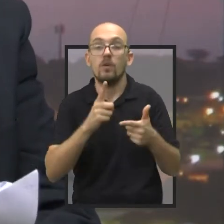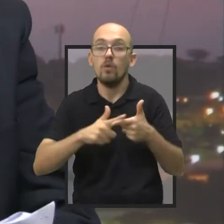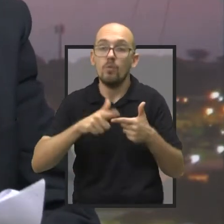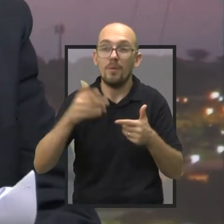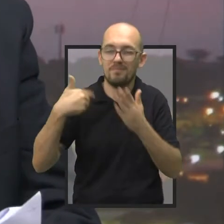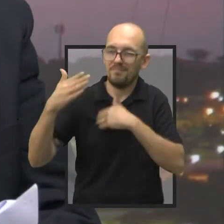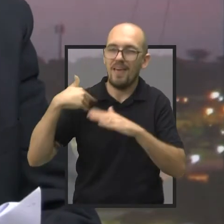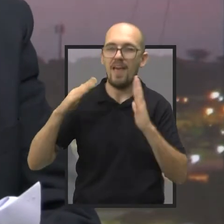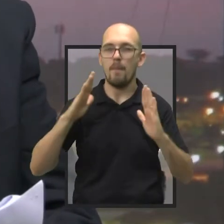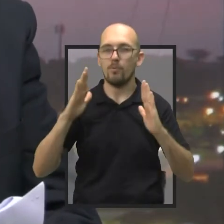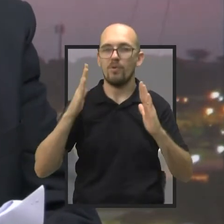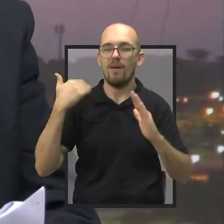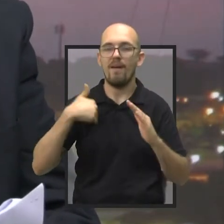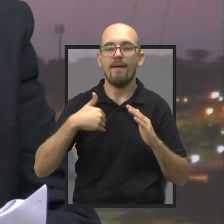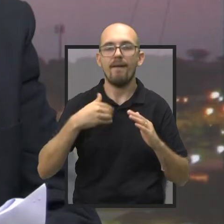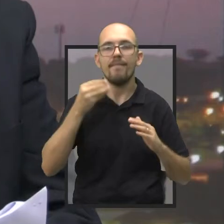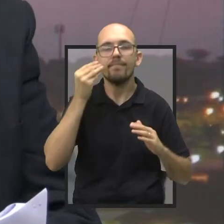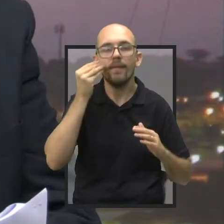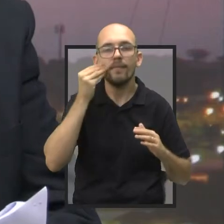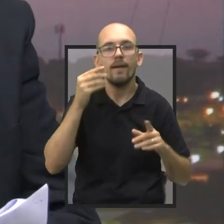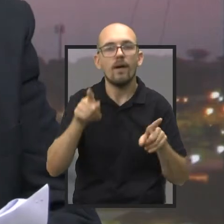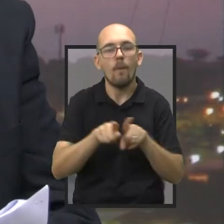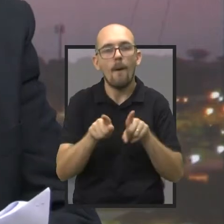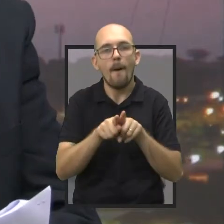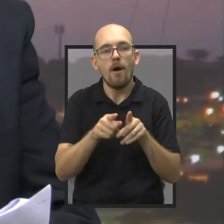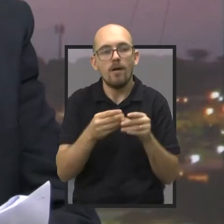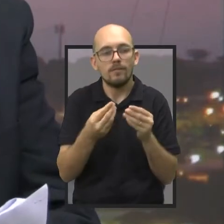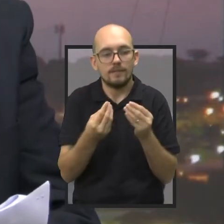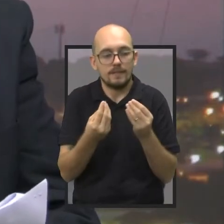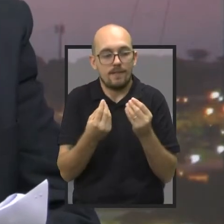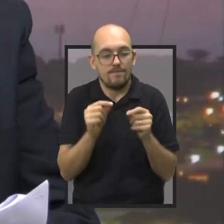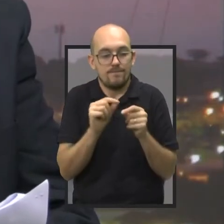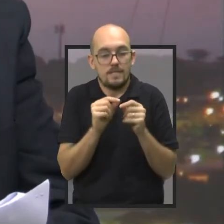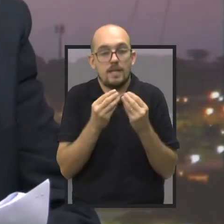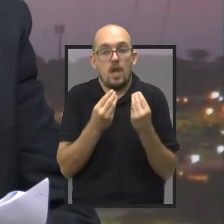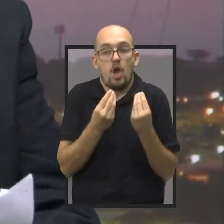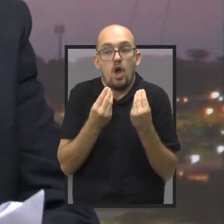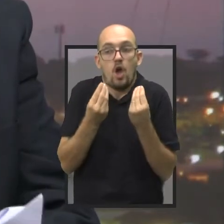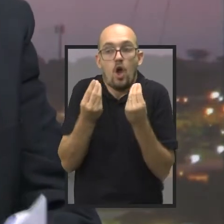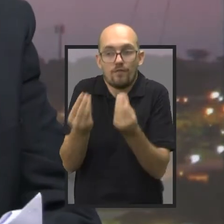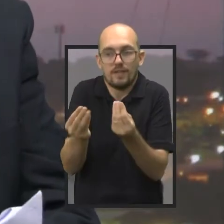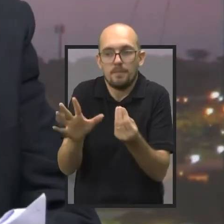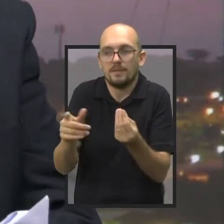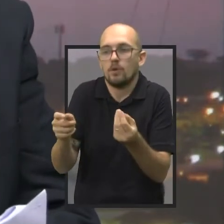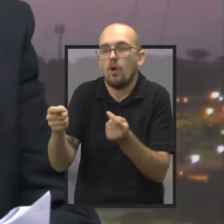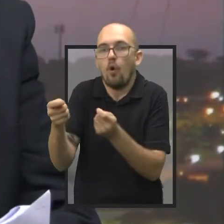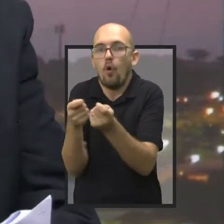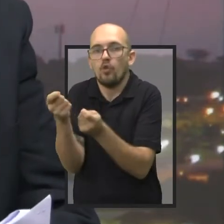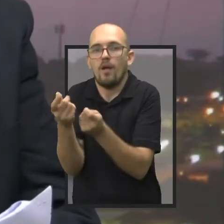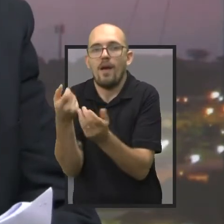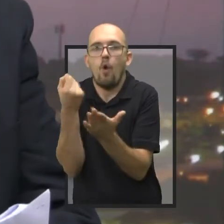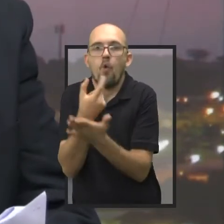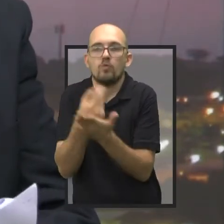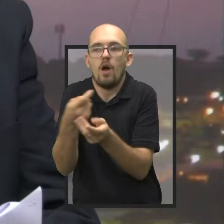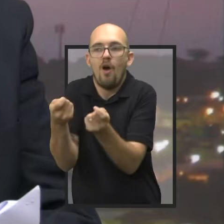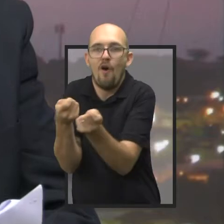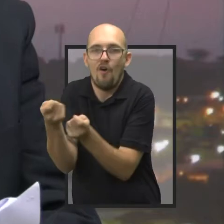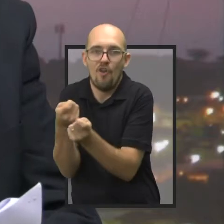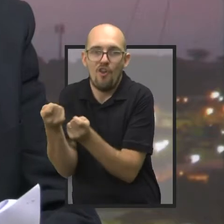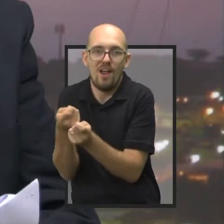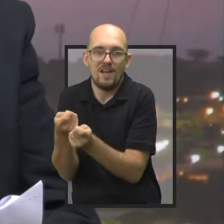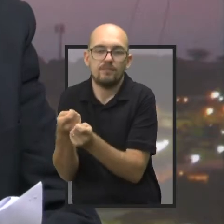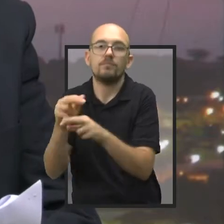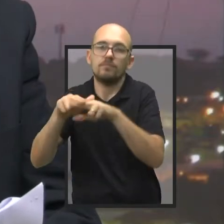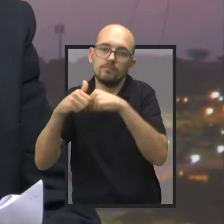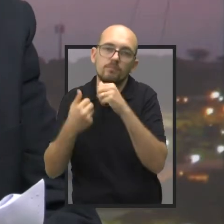macroeconômico da época era gerar a oferta, porém segurar o consumo. Aí então que vieram as políticas do